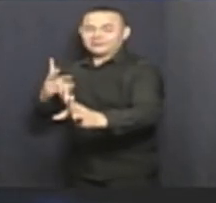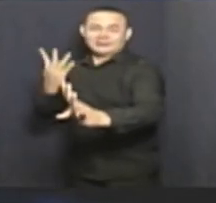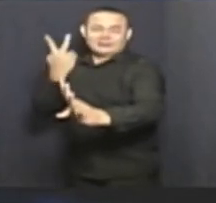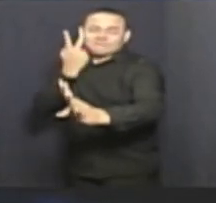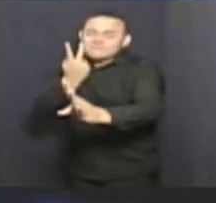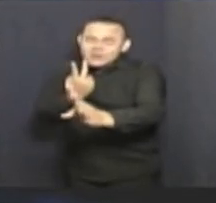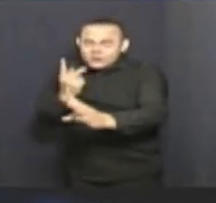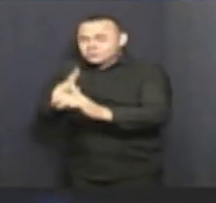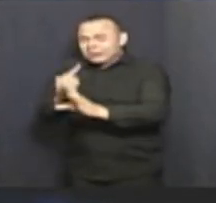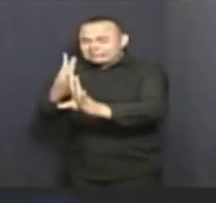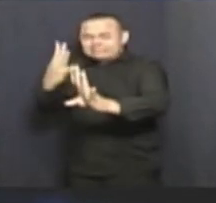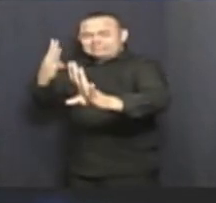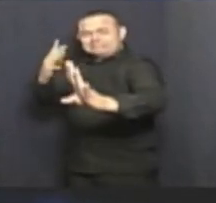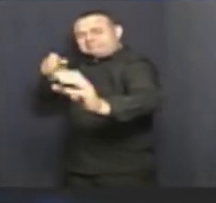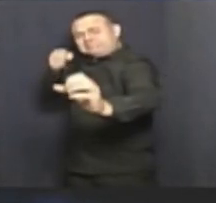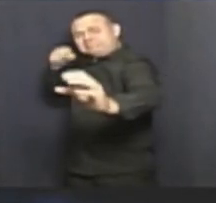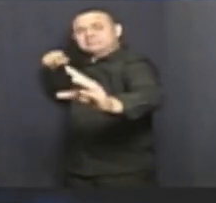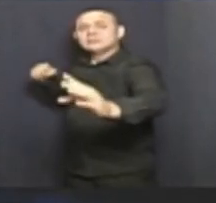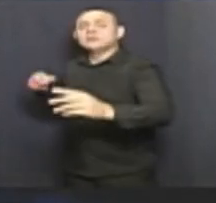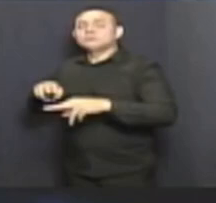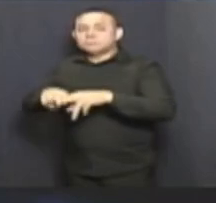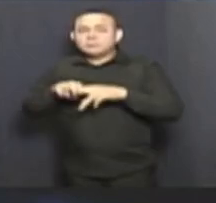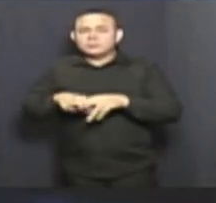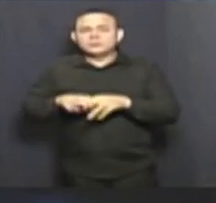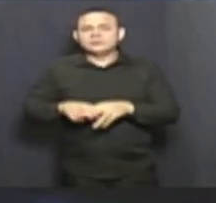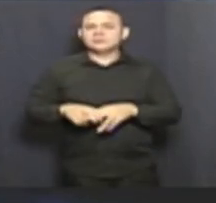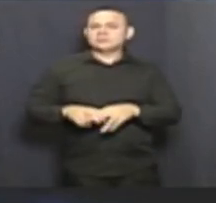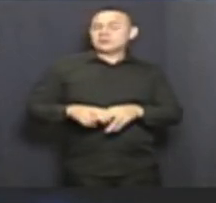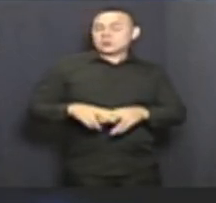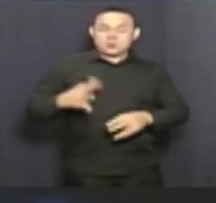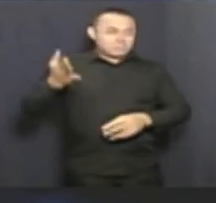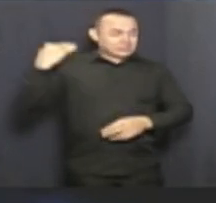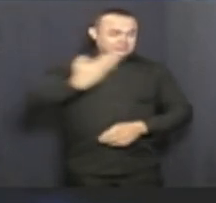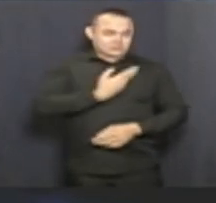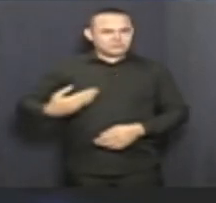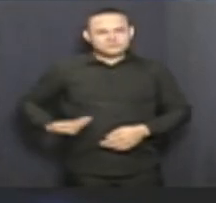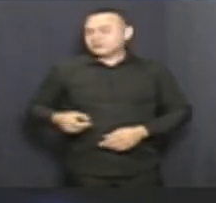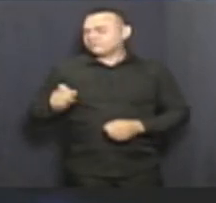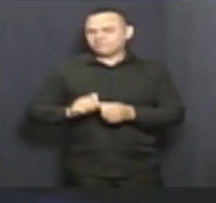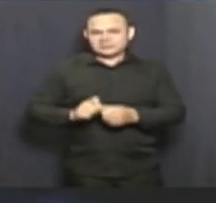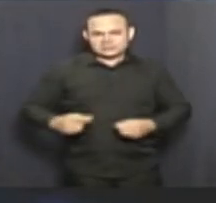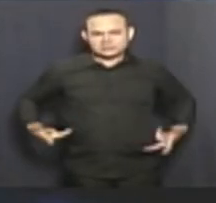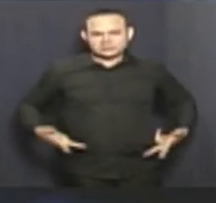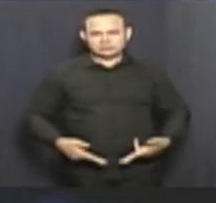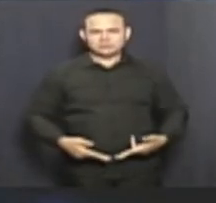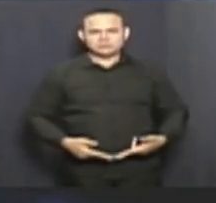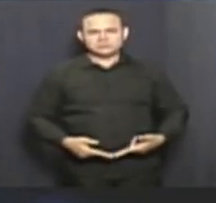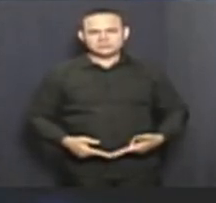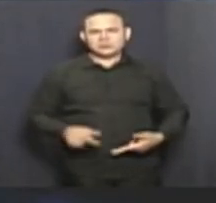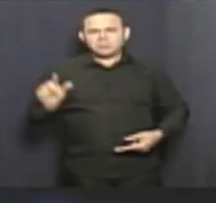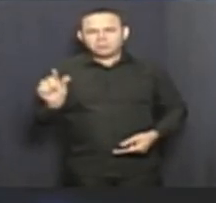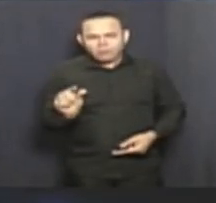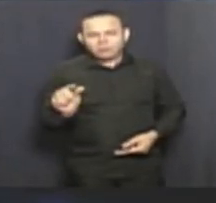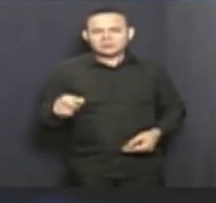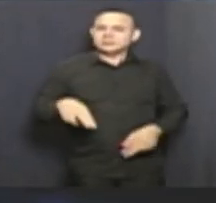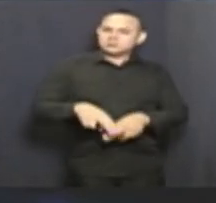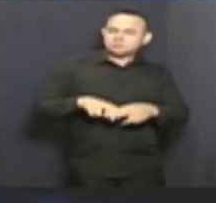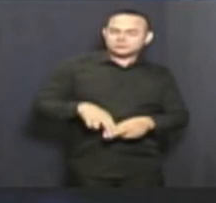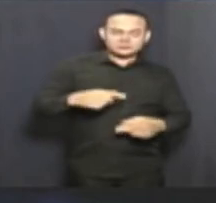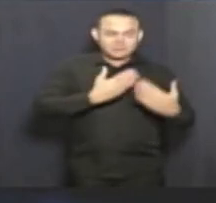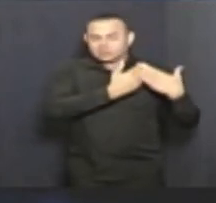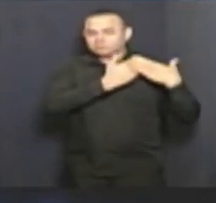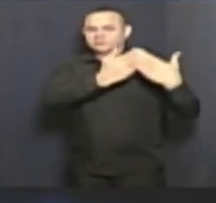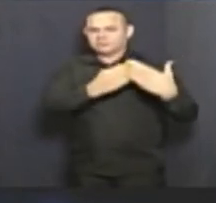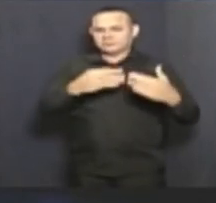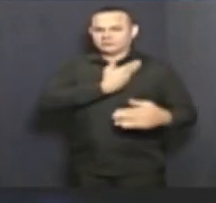os governos anteriores não faziam mais do que mil a 1500 cirurgias sobre a responsabilidade do estado